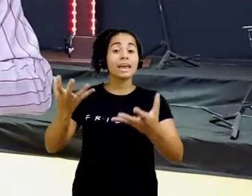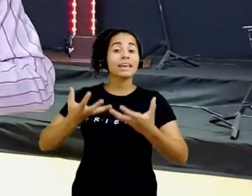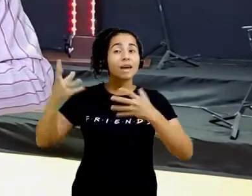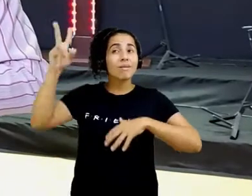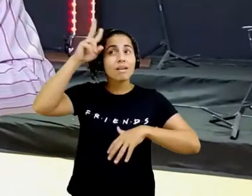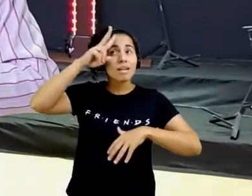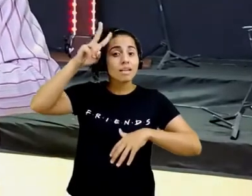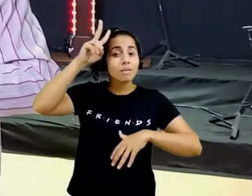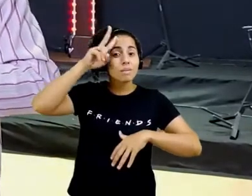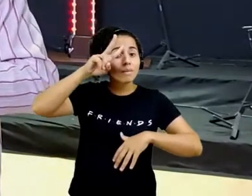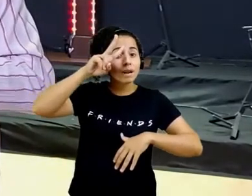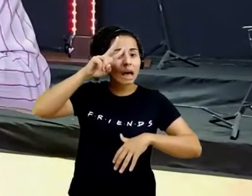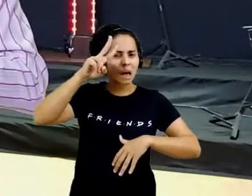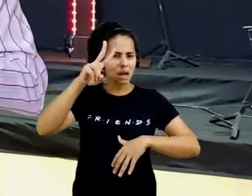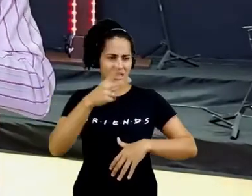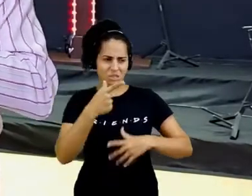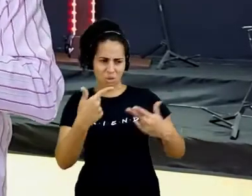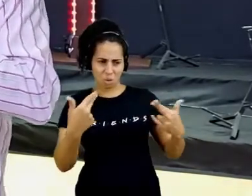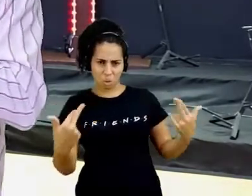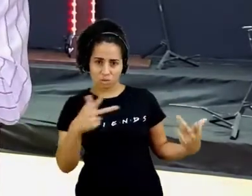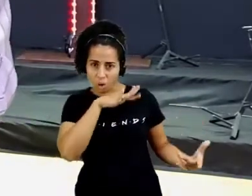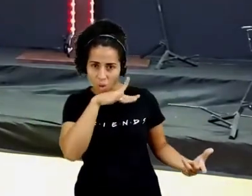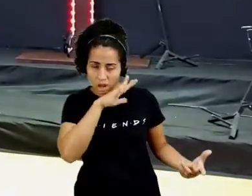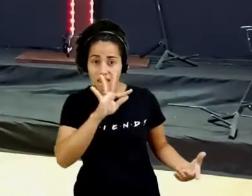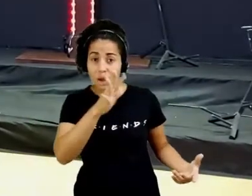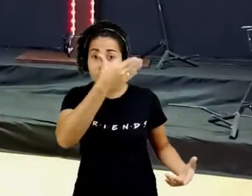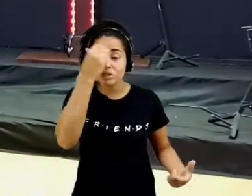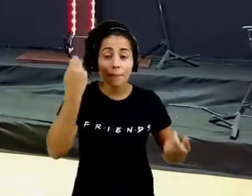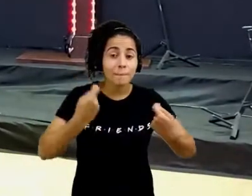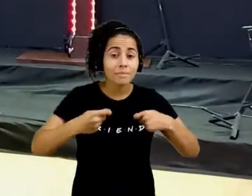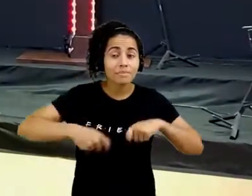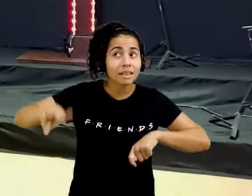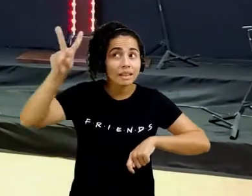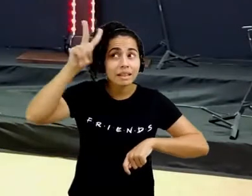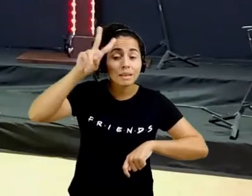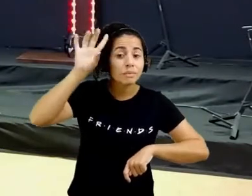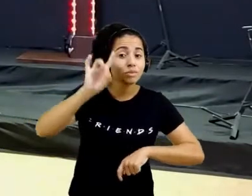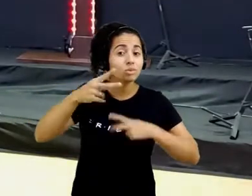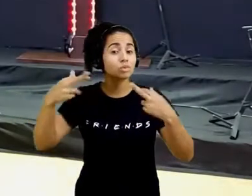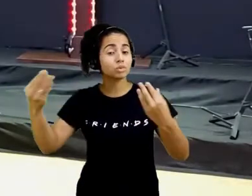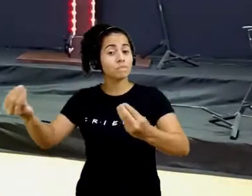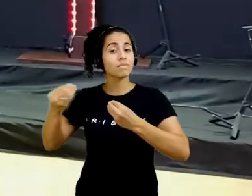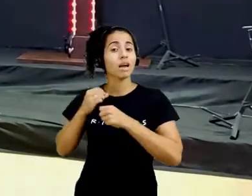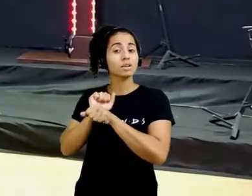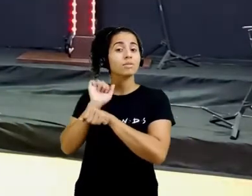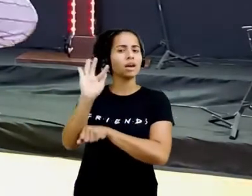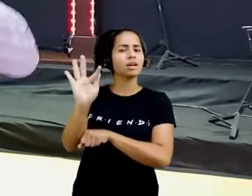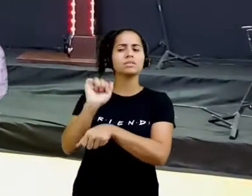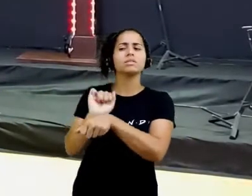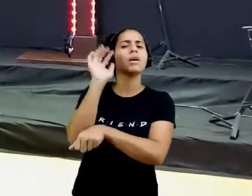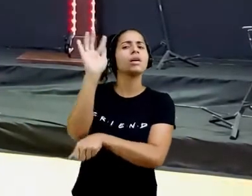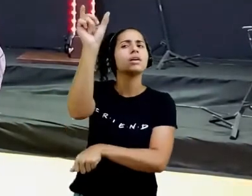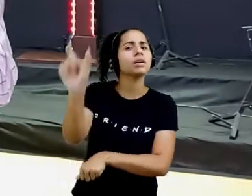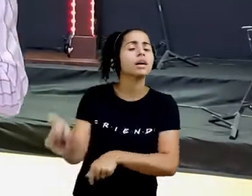trazer à memória o que me pode dar esperança. Queridos, a nossa esperança é Cristo